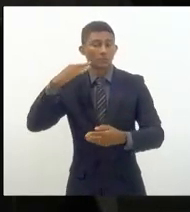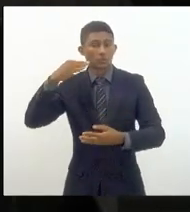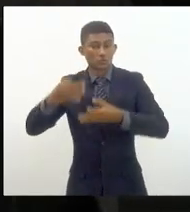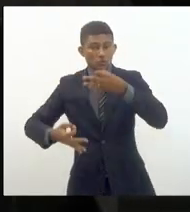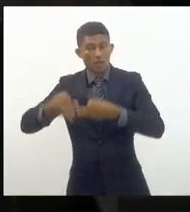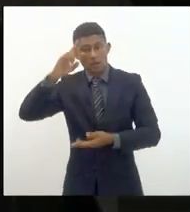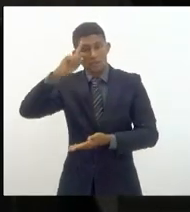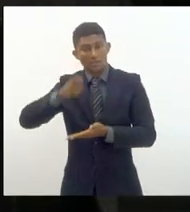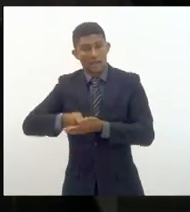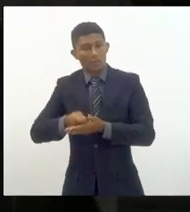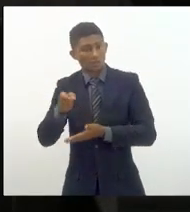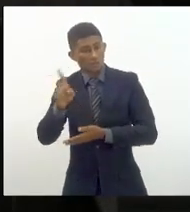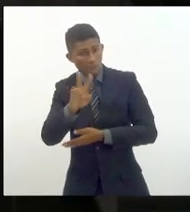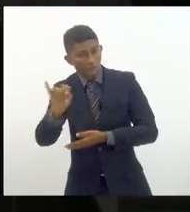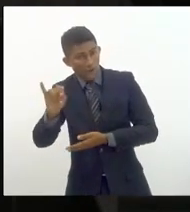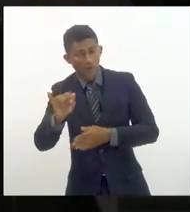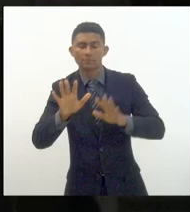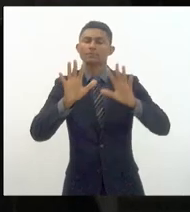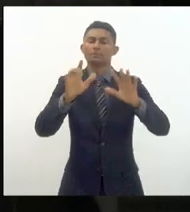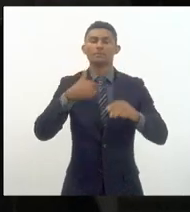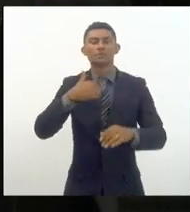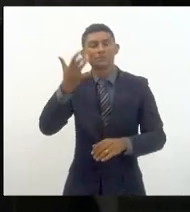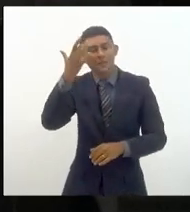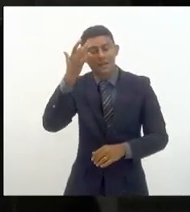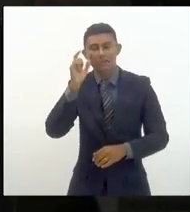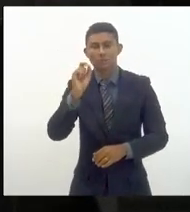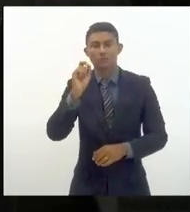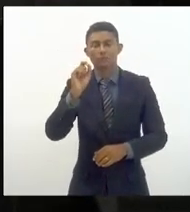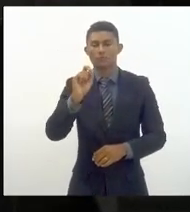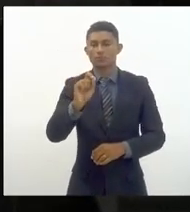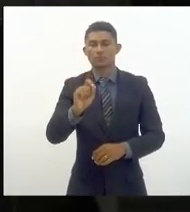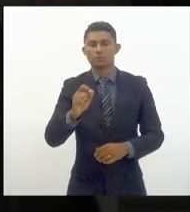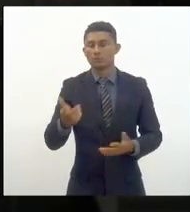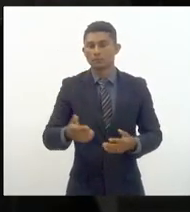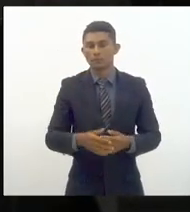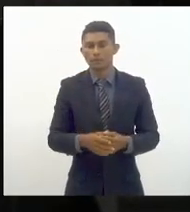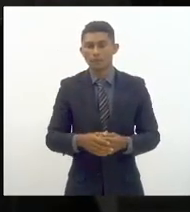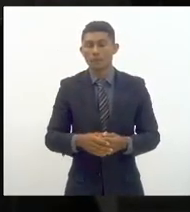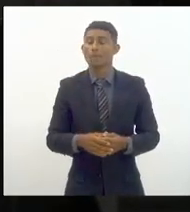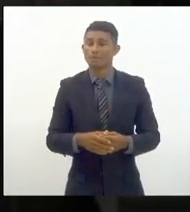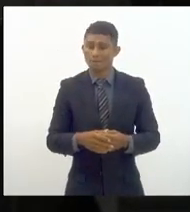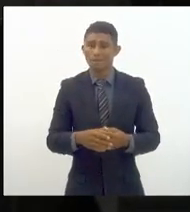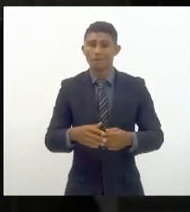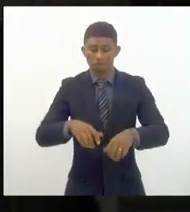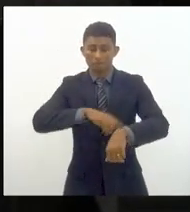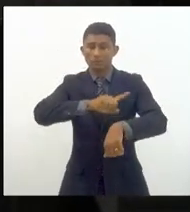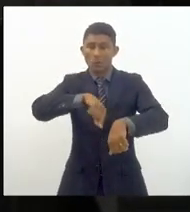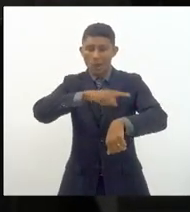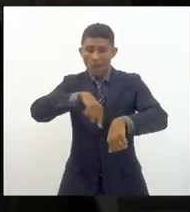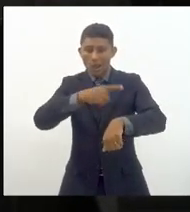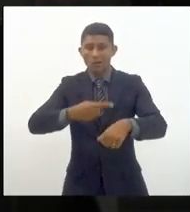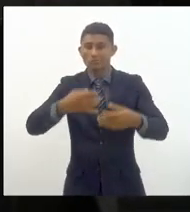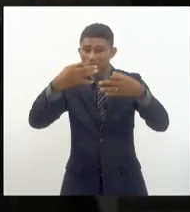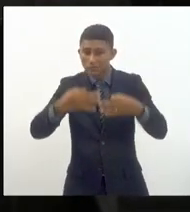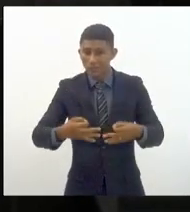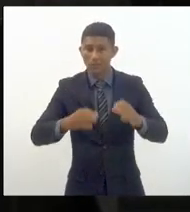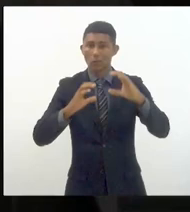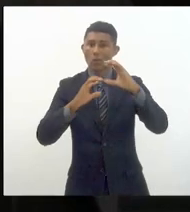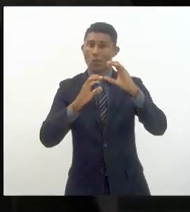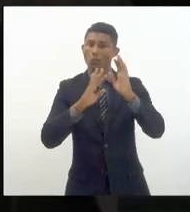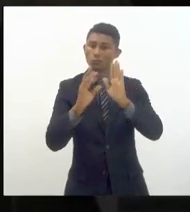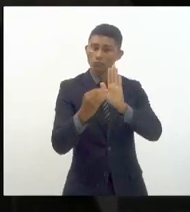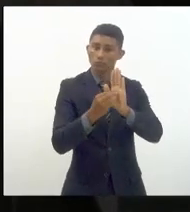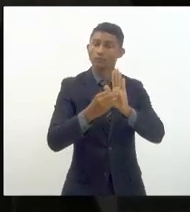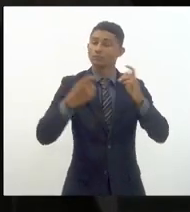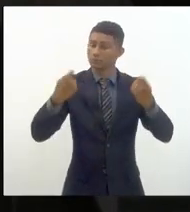nesse sentido mas ainda assim eu entendo que a um regime de trabalho a um concurso público que é preciso